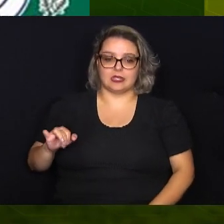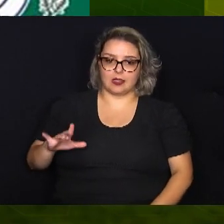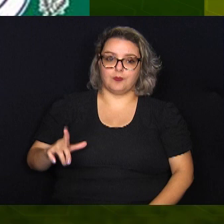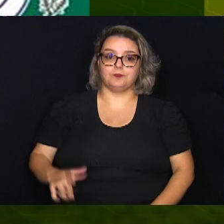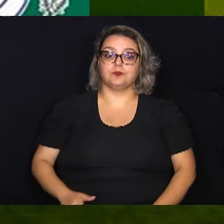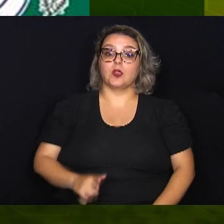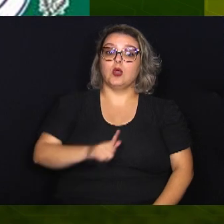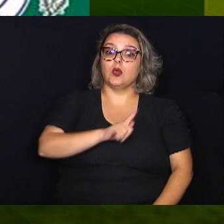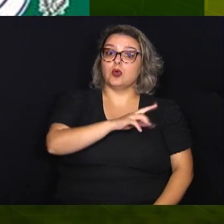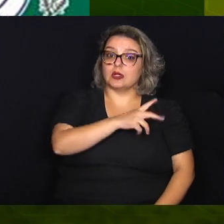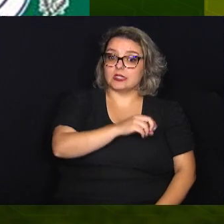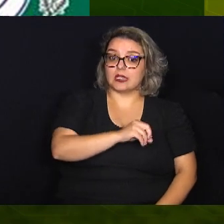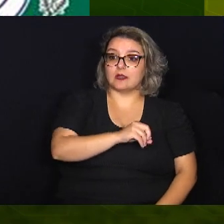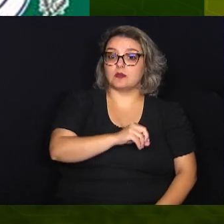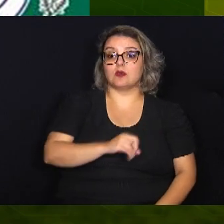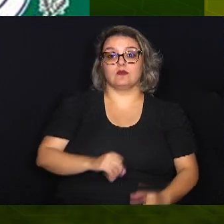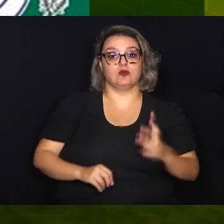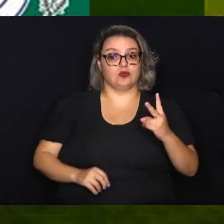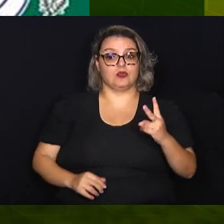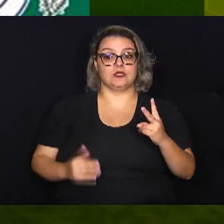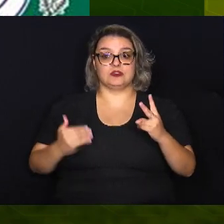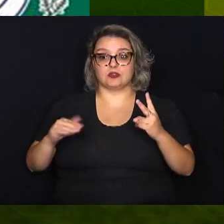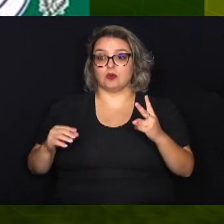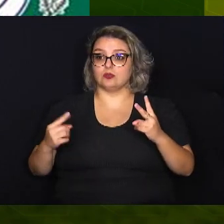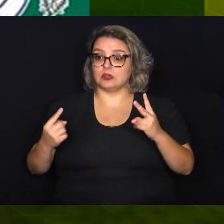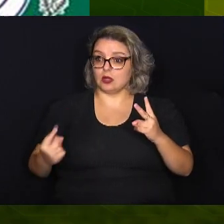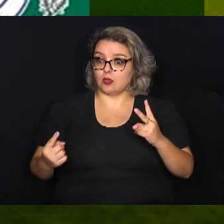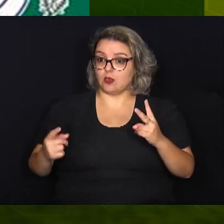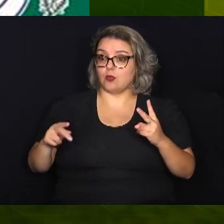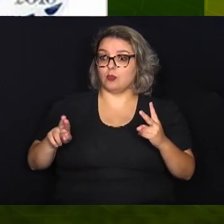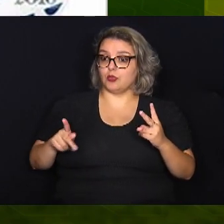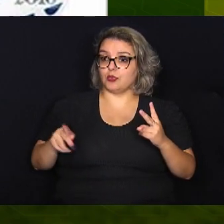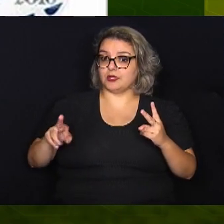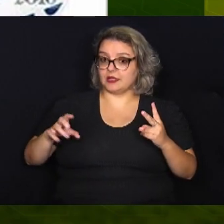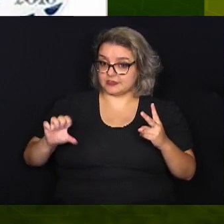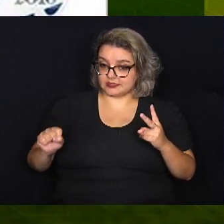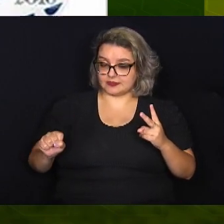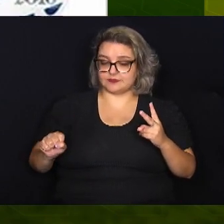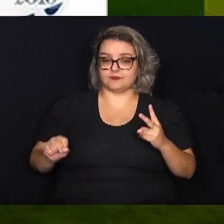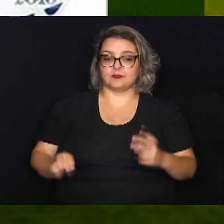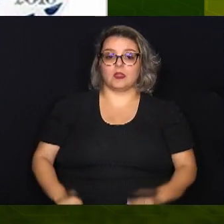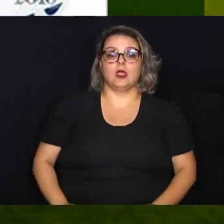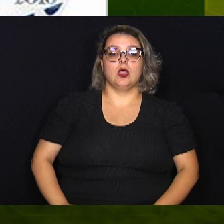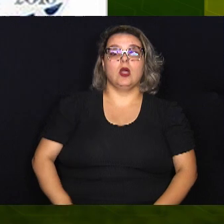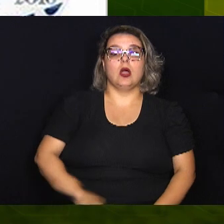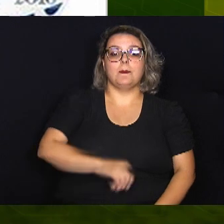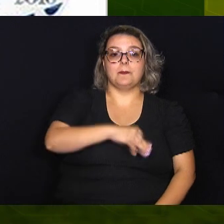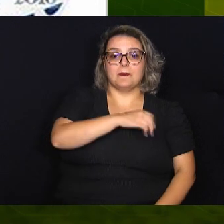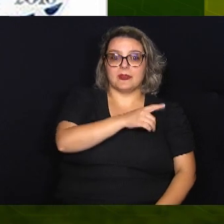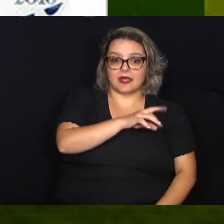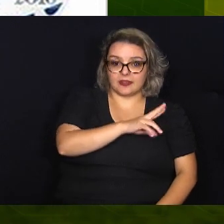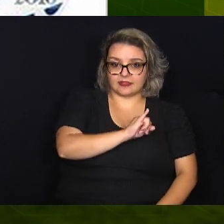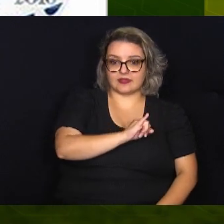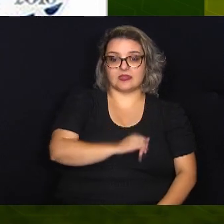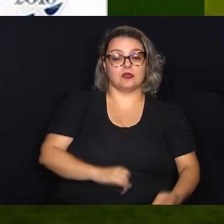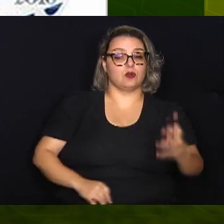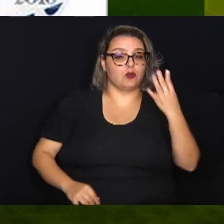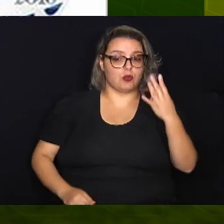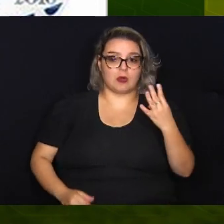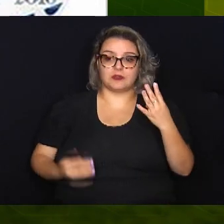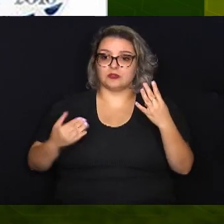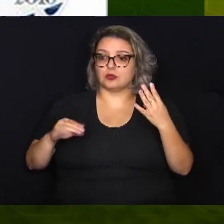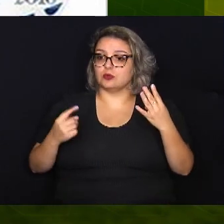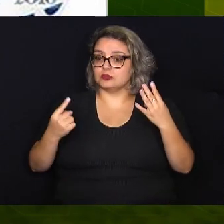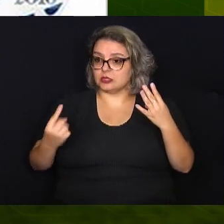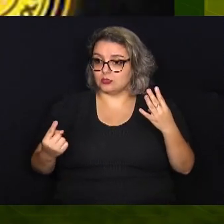Grêmio Cafezinho venceu por 2-1 o Esporte Clube Pureza. Atlético de Madrid Vila Formosa goleou por 4-1